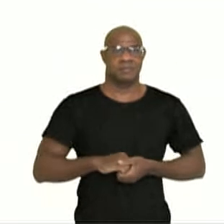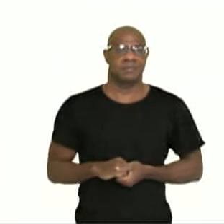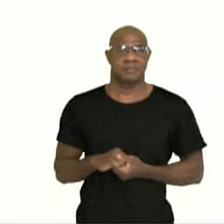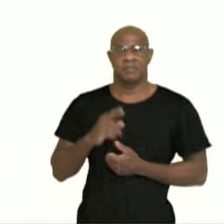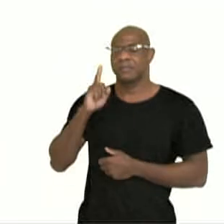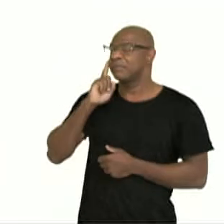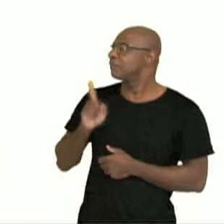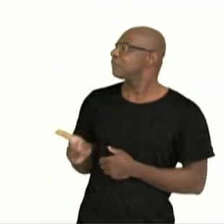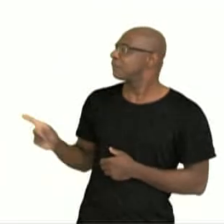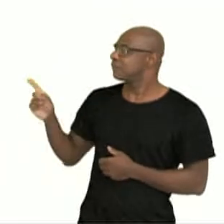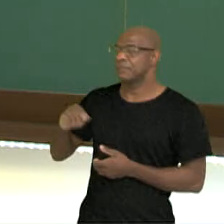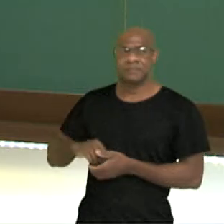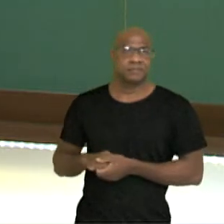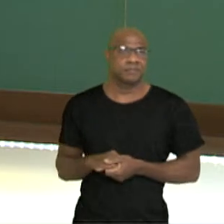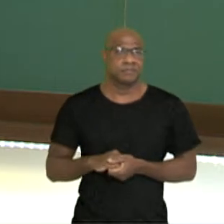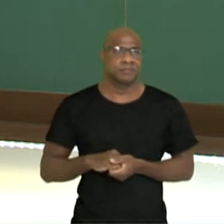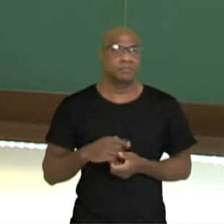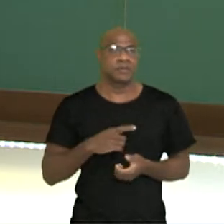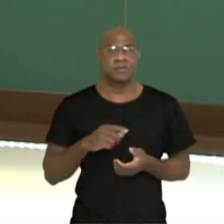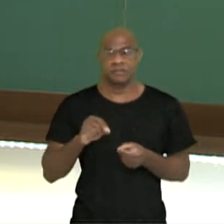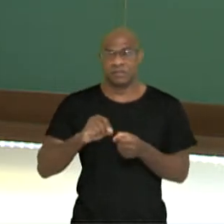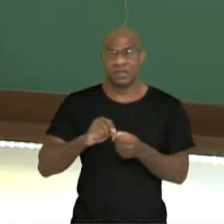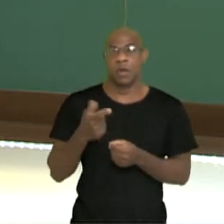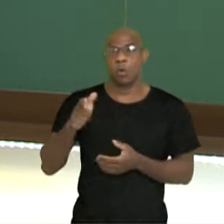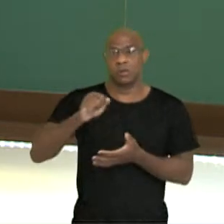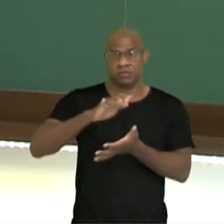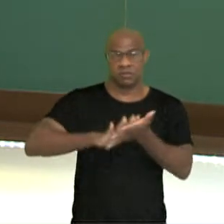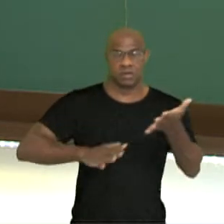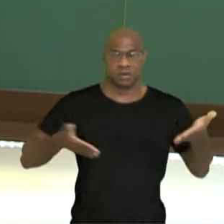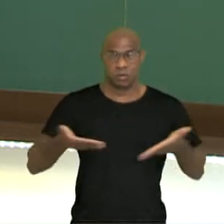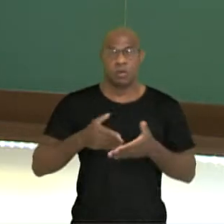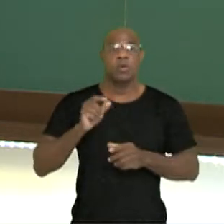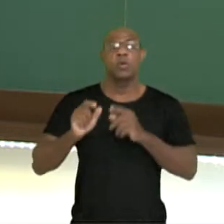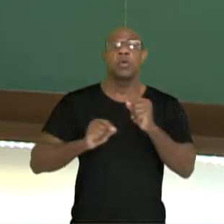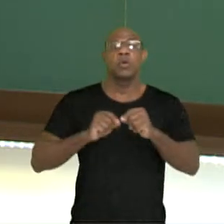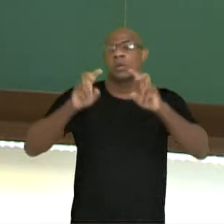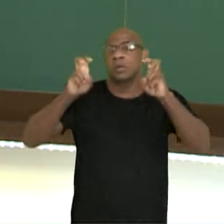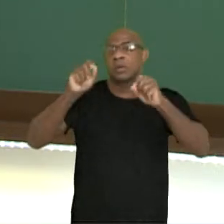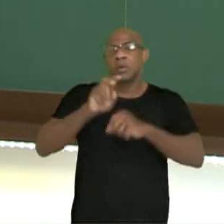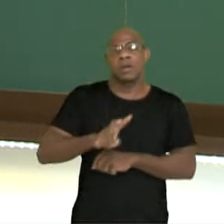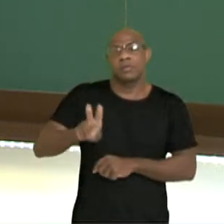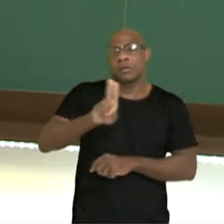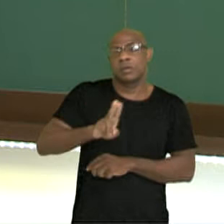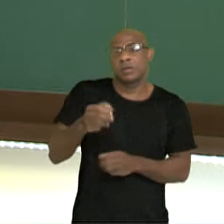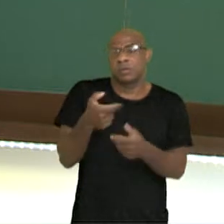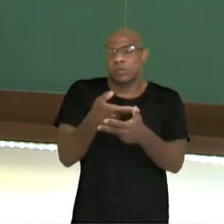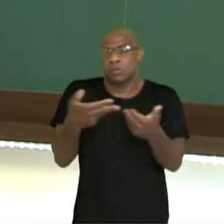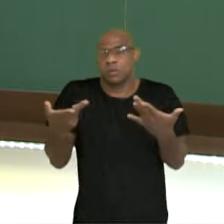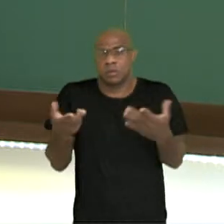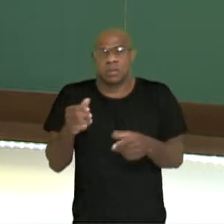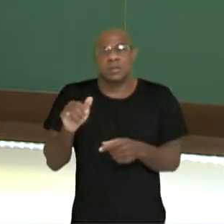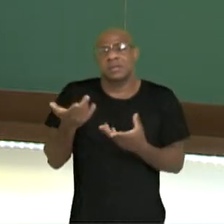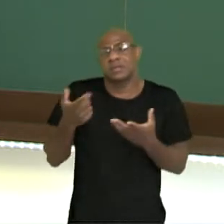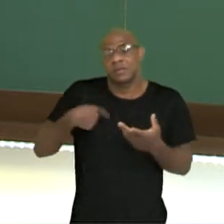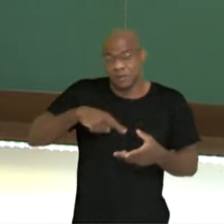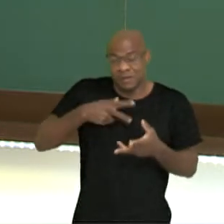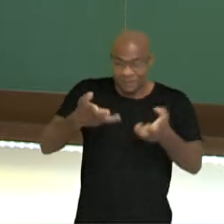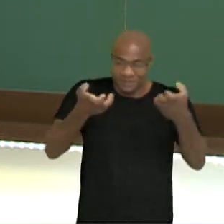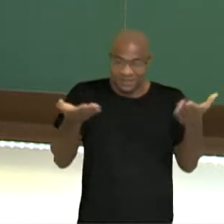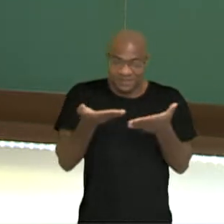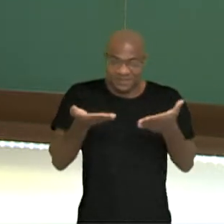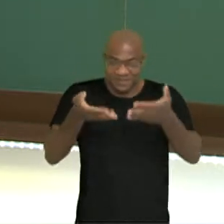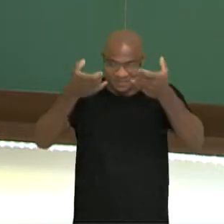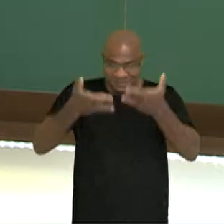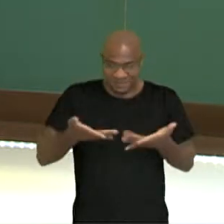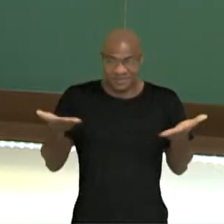pessoal, vamos fazer uma outra atividade aqui sobre a utilidade de algumas dessas invenções que a gente acabou de